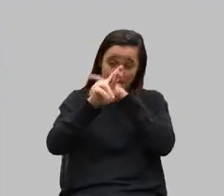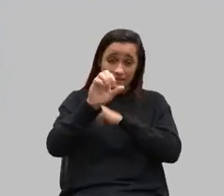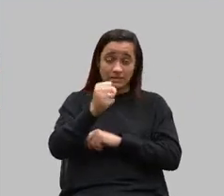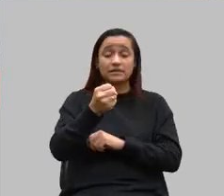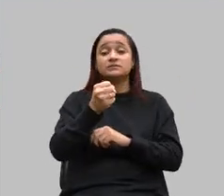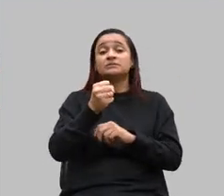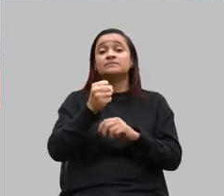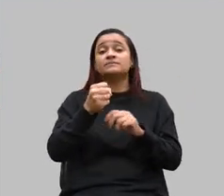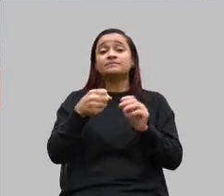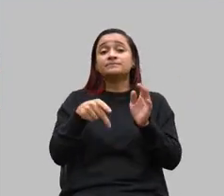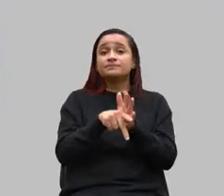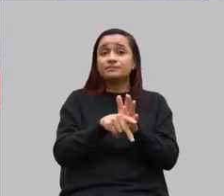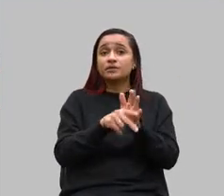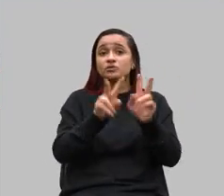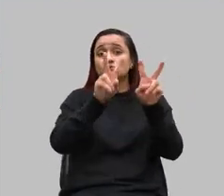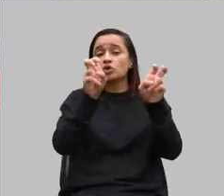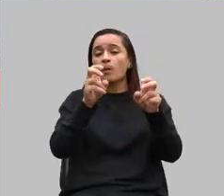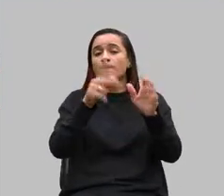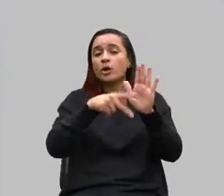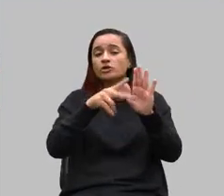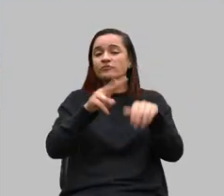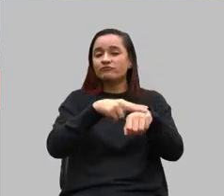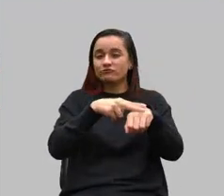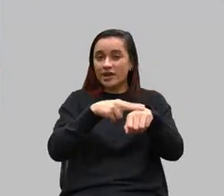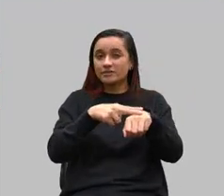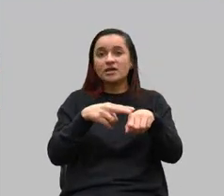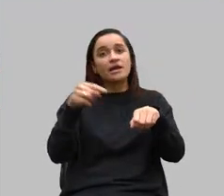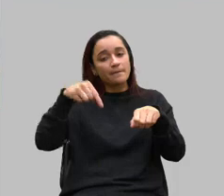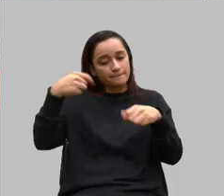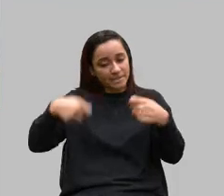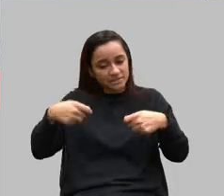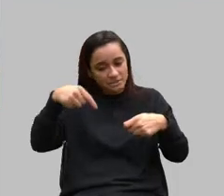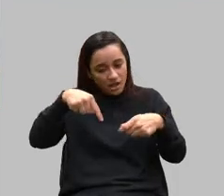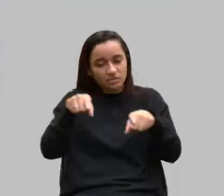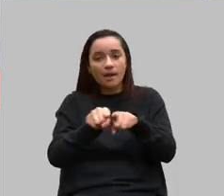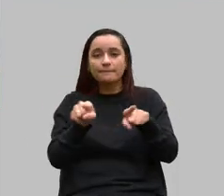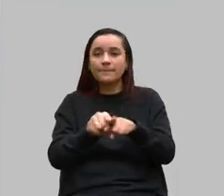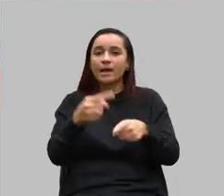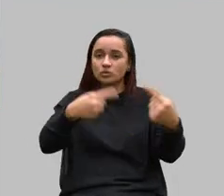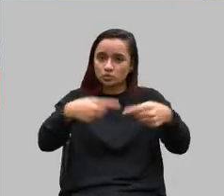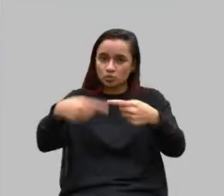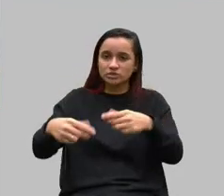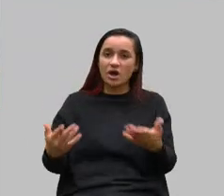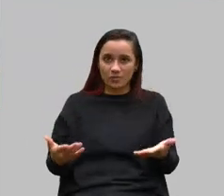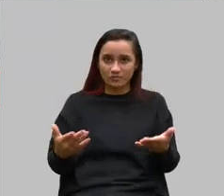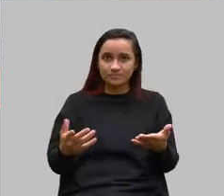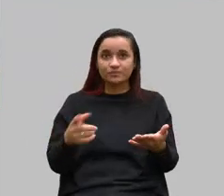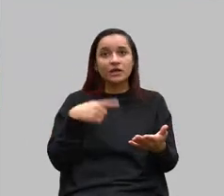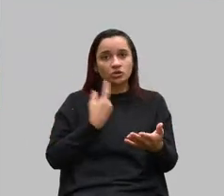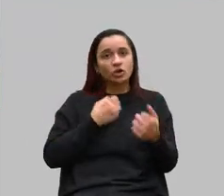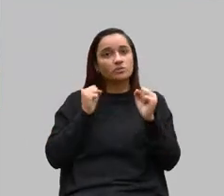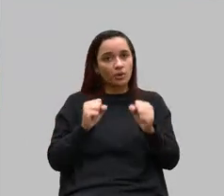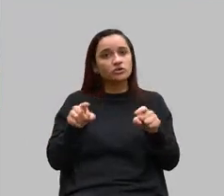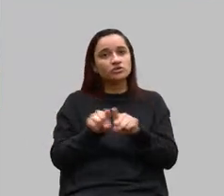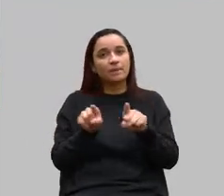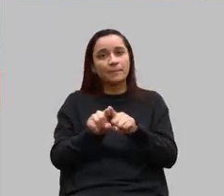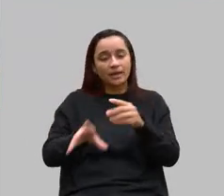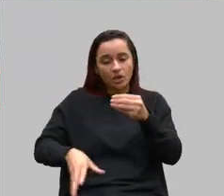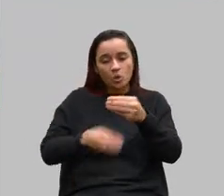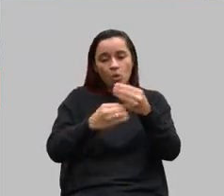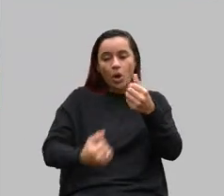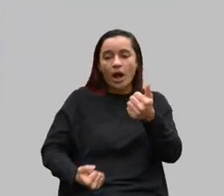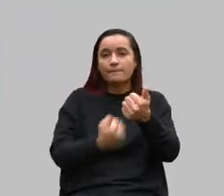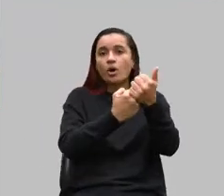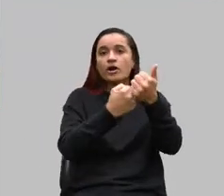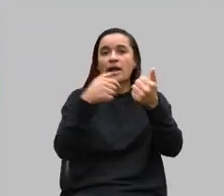verde e isso tem que est nessa casa tem que est presente nessa casa e a gente também podemos contribuir nas pesquisas porque